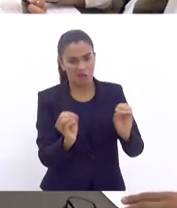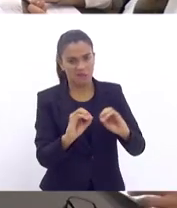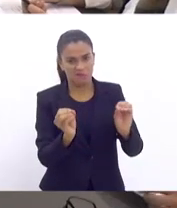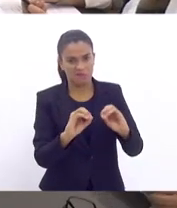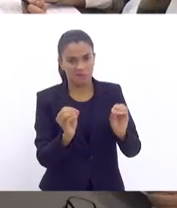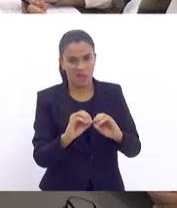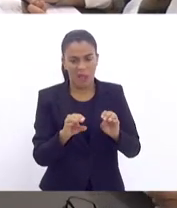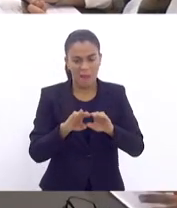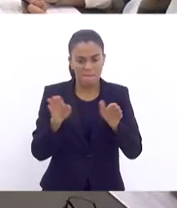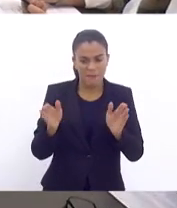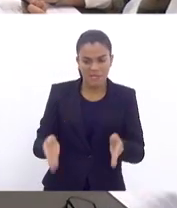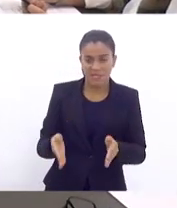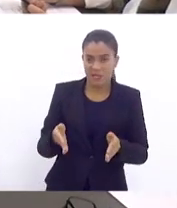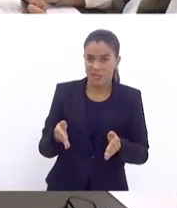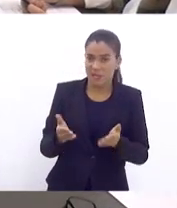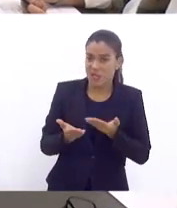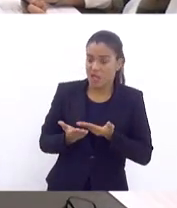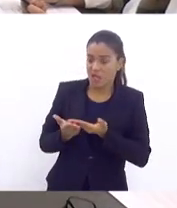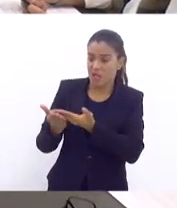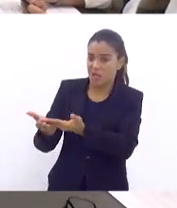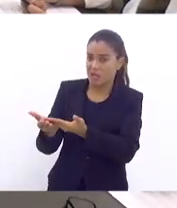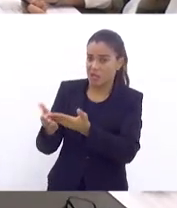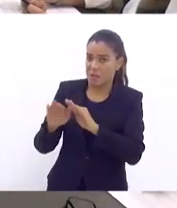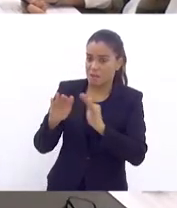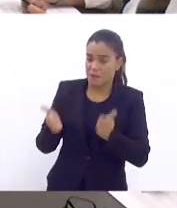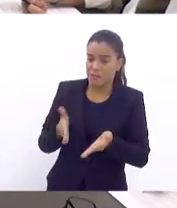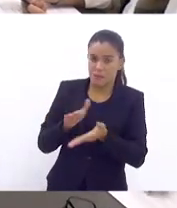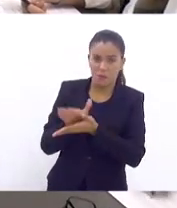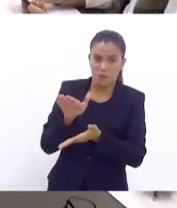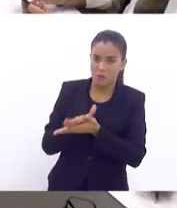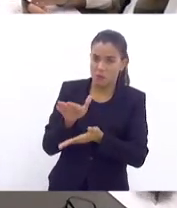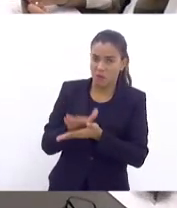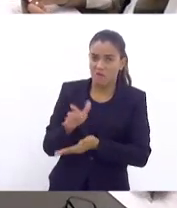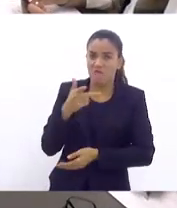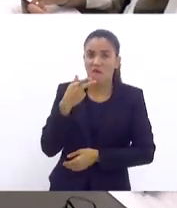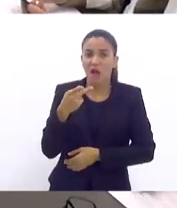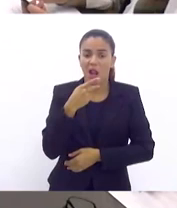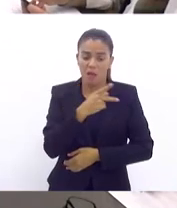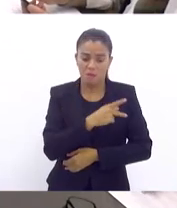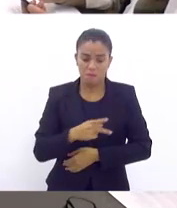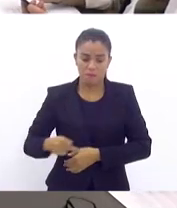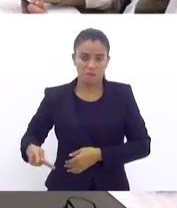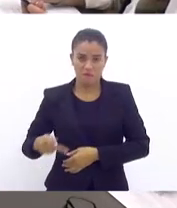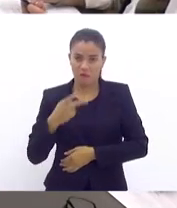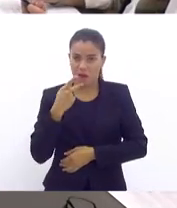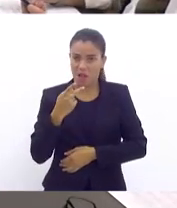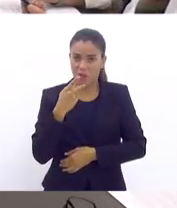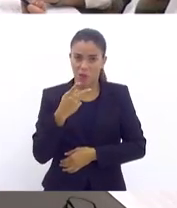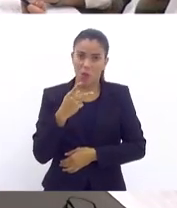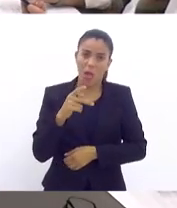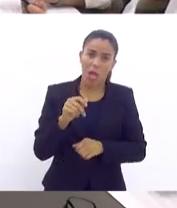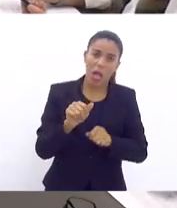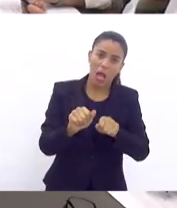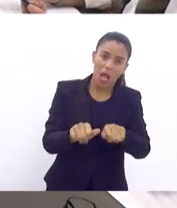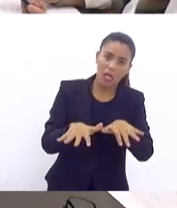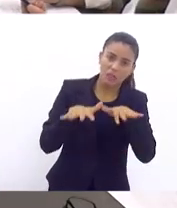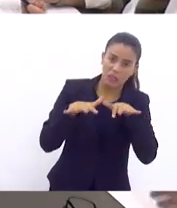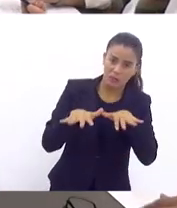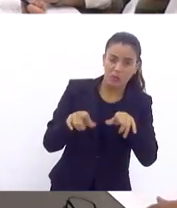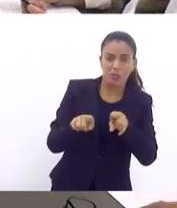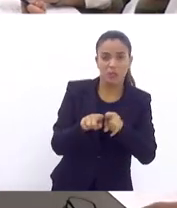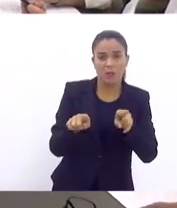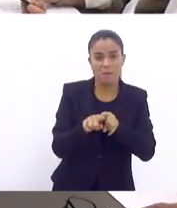re querimento a mesa que deve ser publicado quando a gente fala Presidente a gente tá falando presidente da Assembleia e